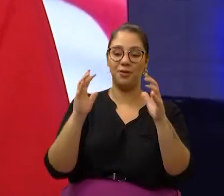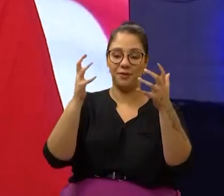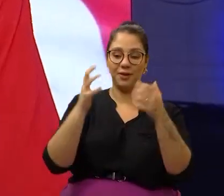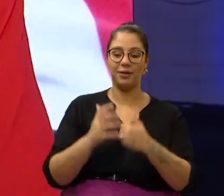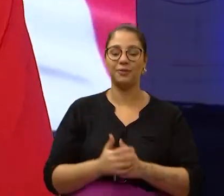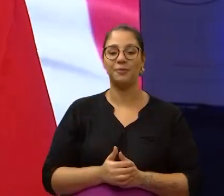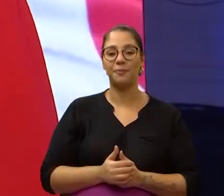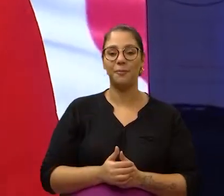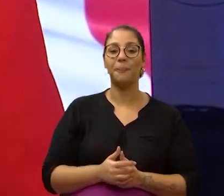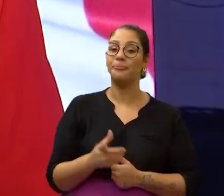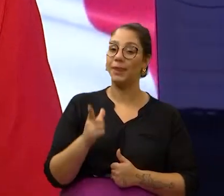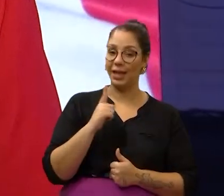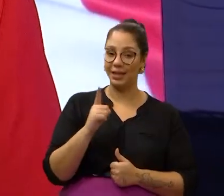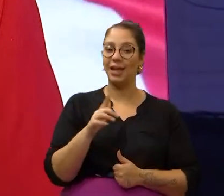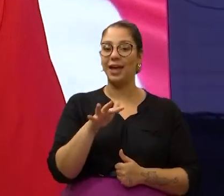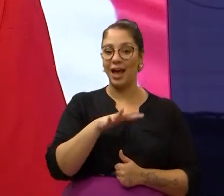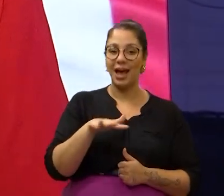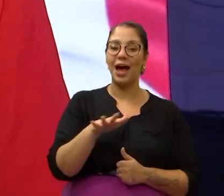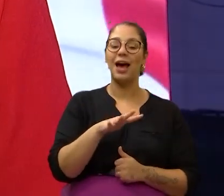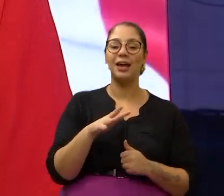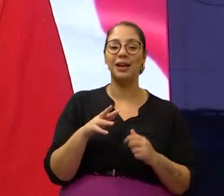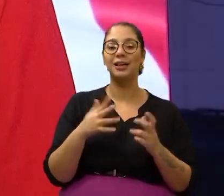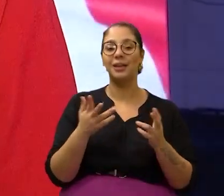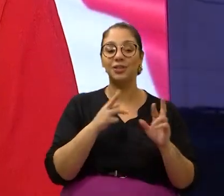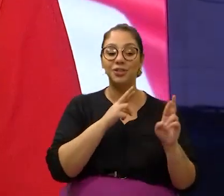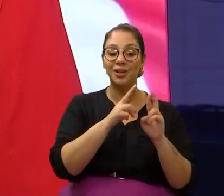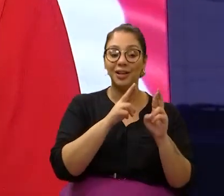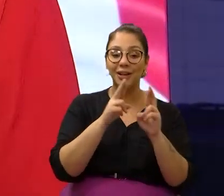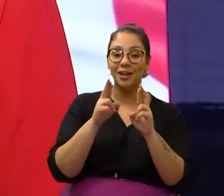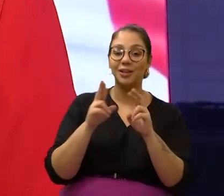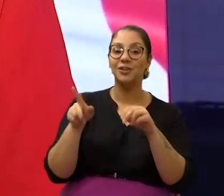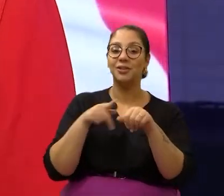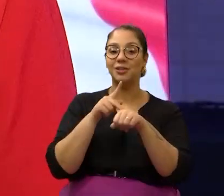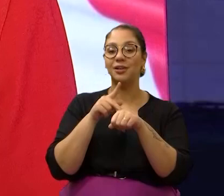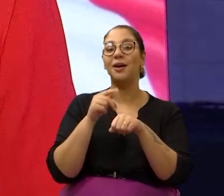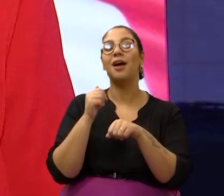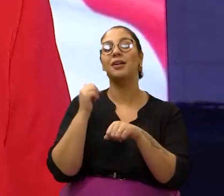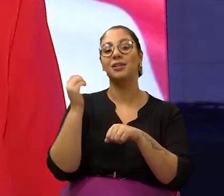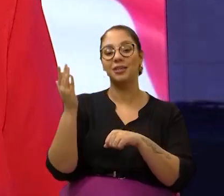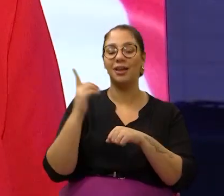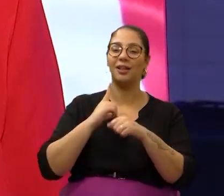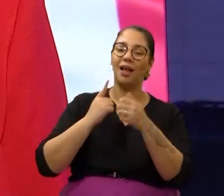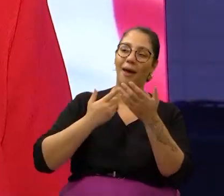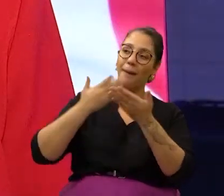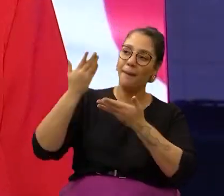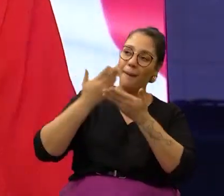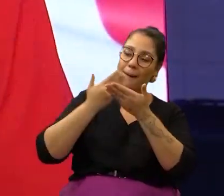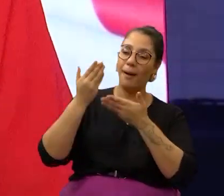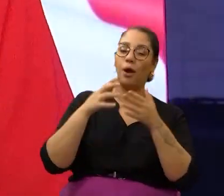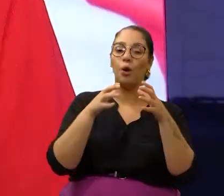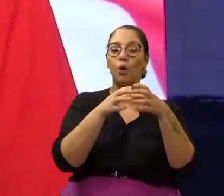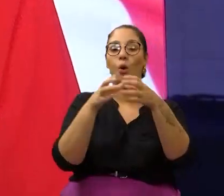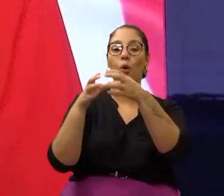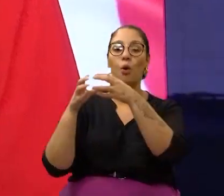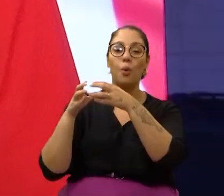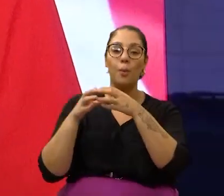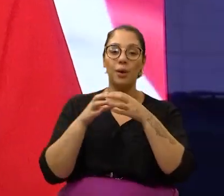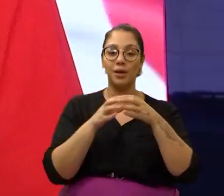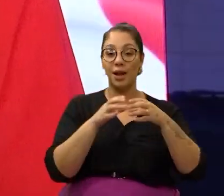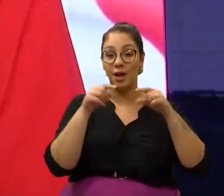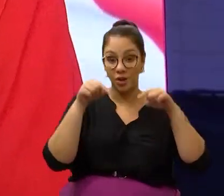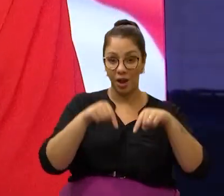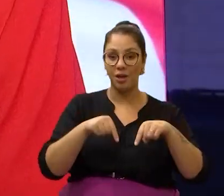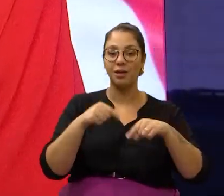Nós temos a área de relações internacionais, né? Então, fazemos aí todo esse relacionamento com as comunidades que